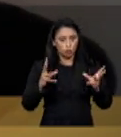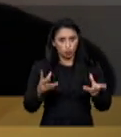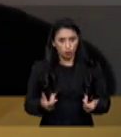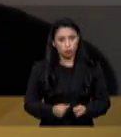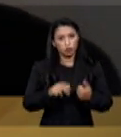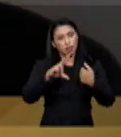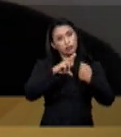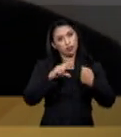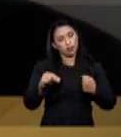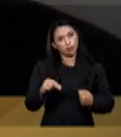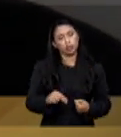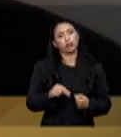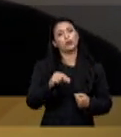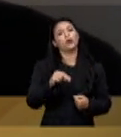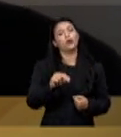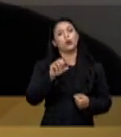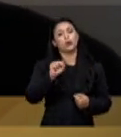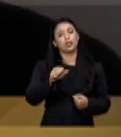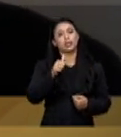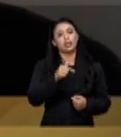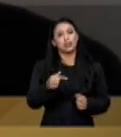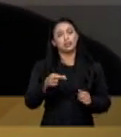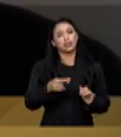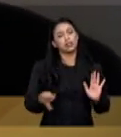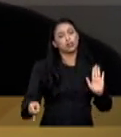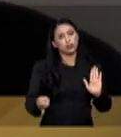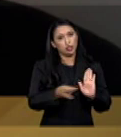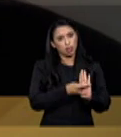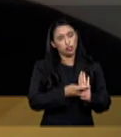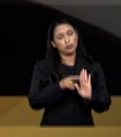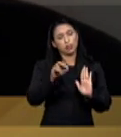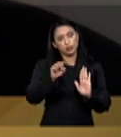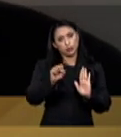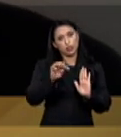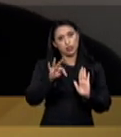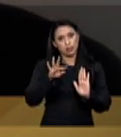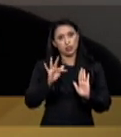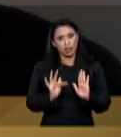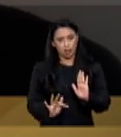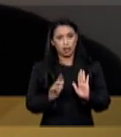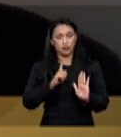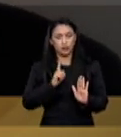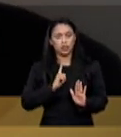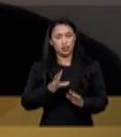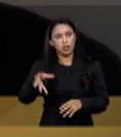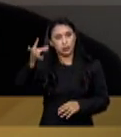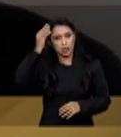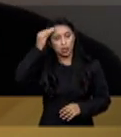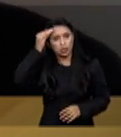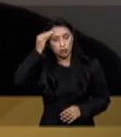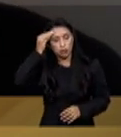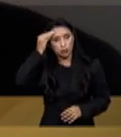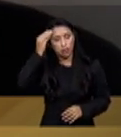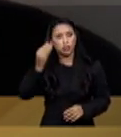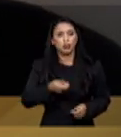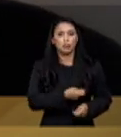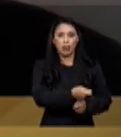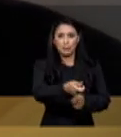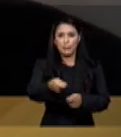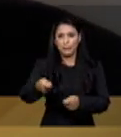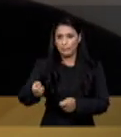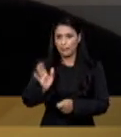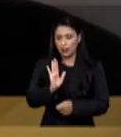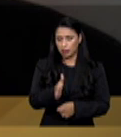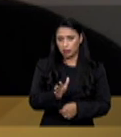do artigo 87 do regimento interno desse tribunal e dele dado ciência aos eminentes pares.